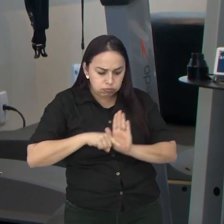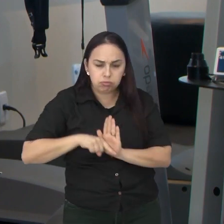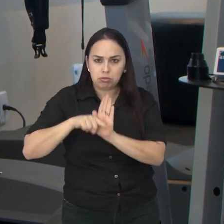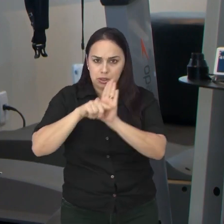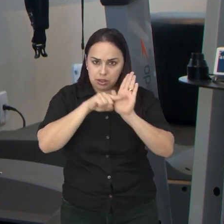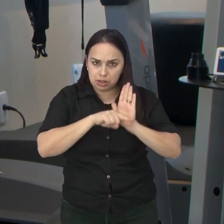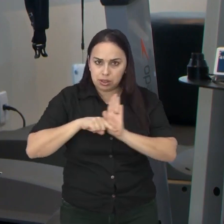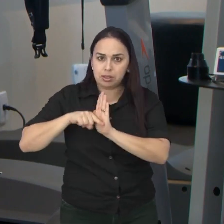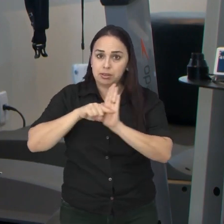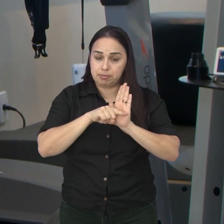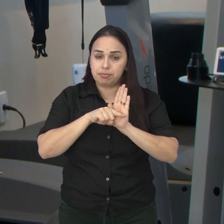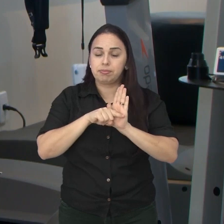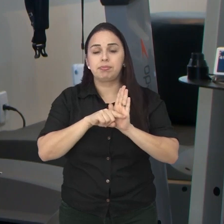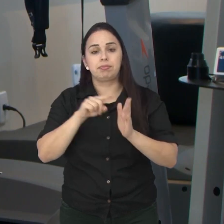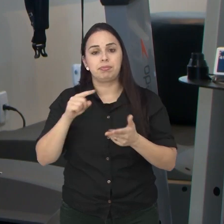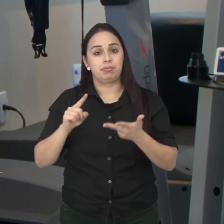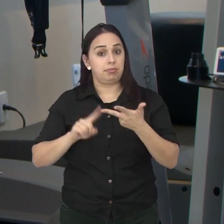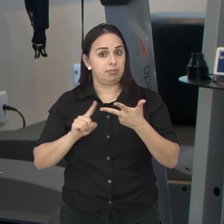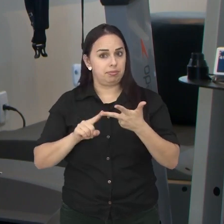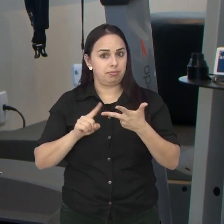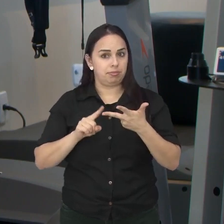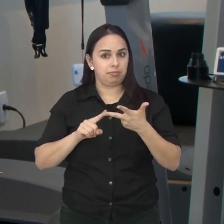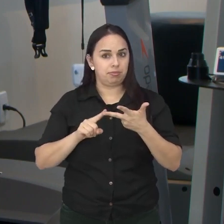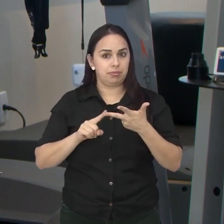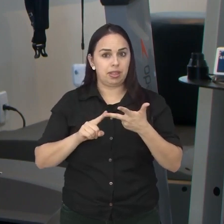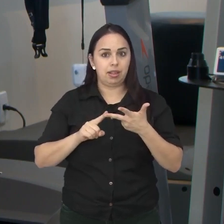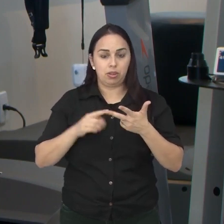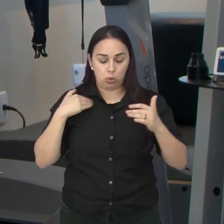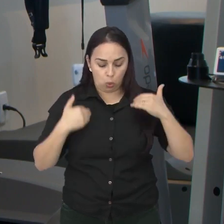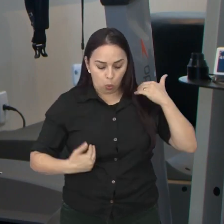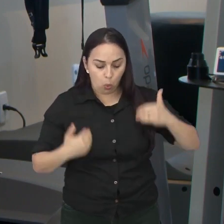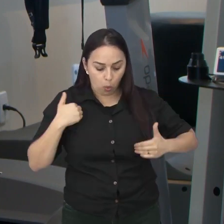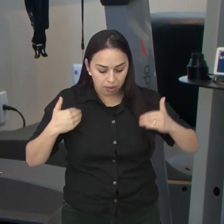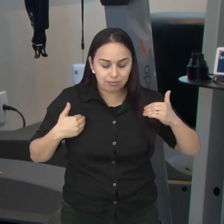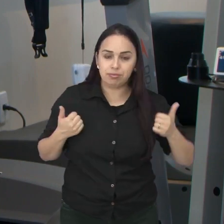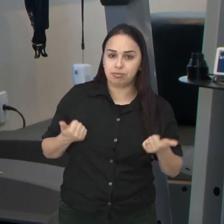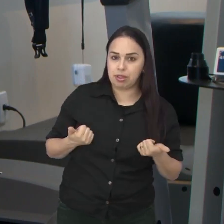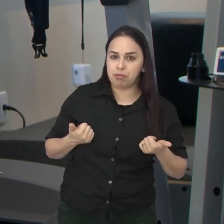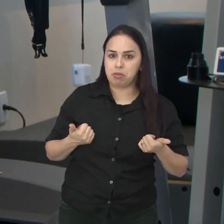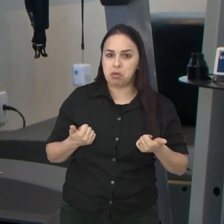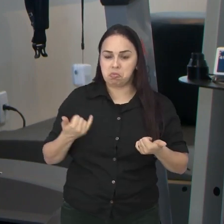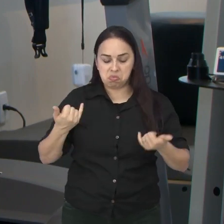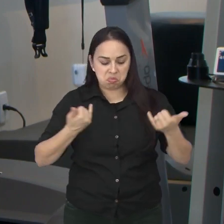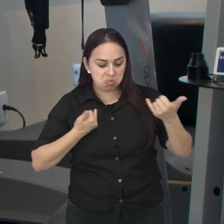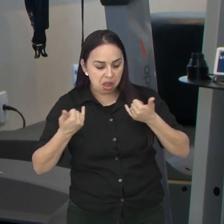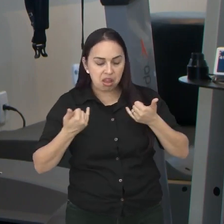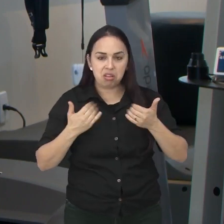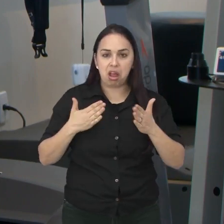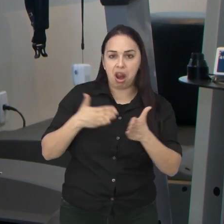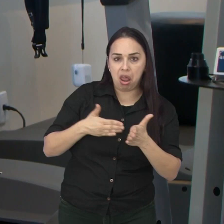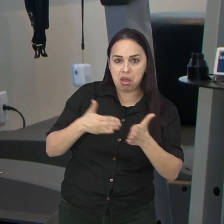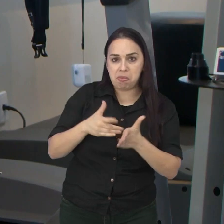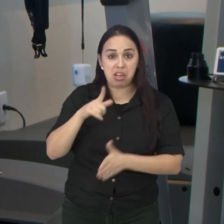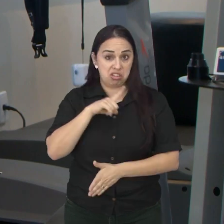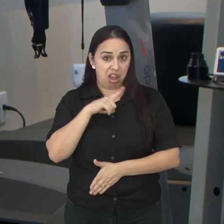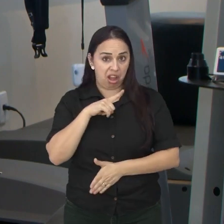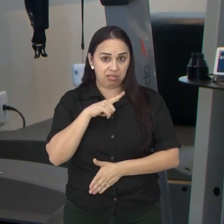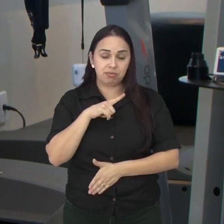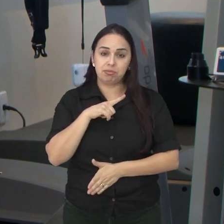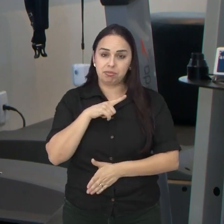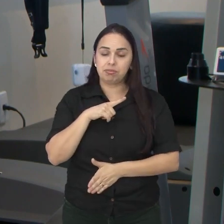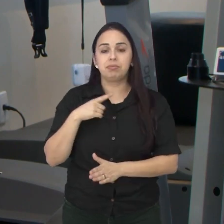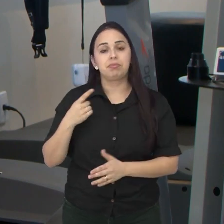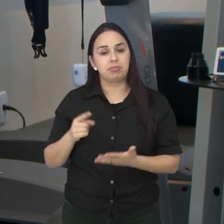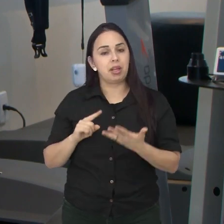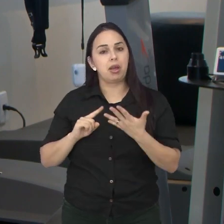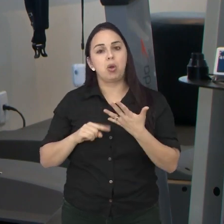segunda avaliação, com certeza, a avaliação metabólica. A terceira avaliação, a avaliação física, né, que vai me dizer se ele tem alguma limitação para o exercício